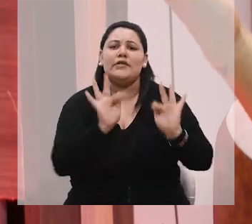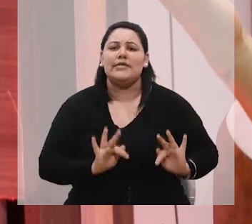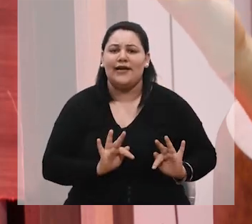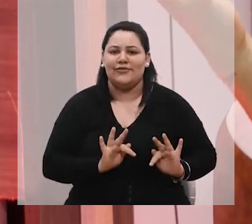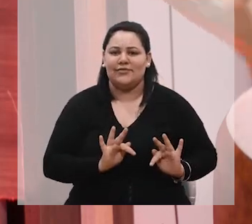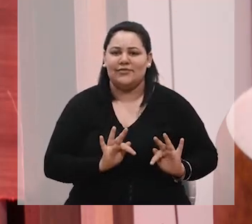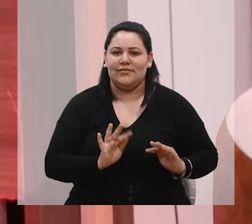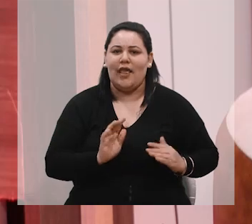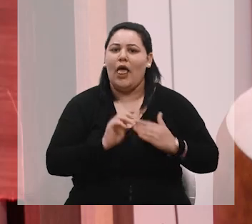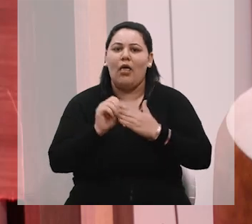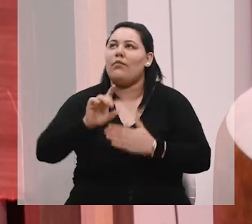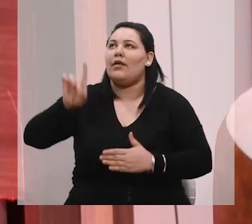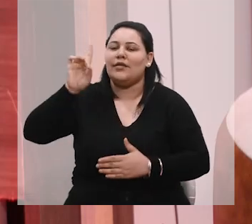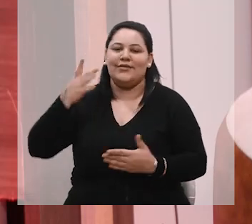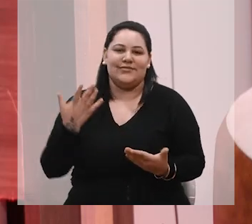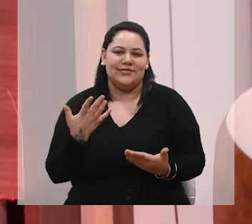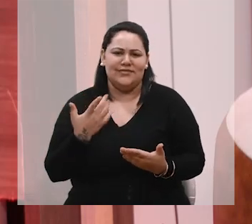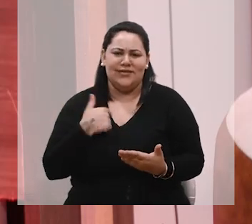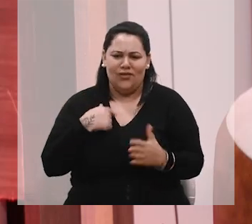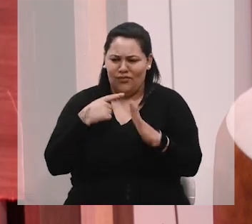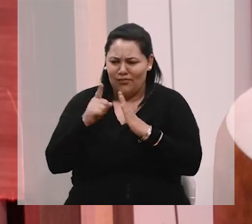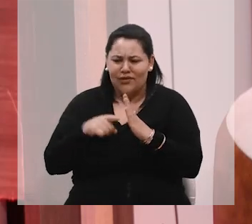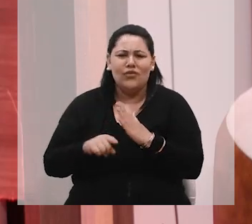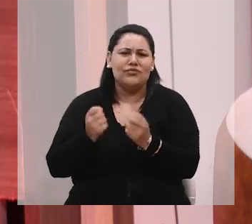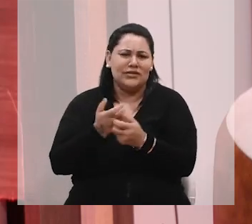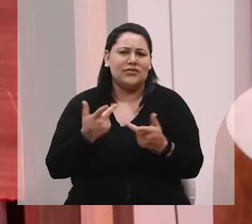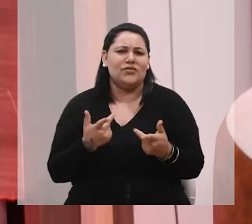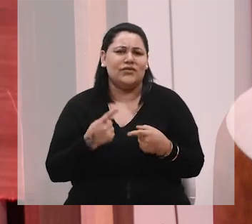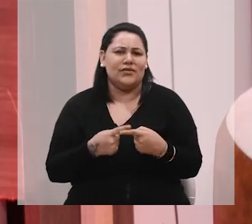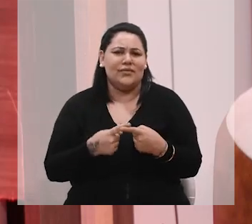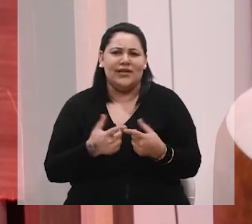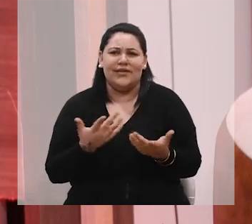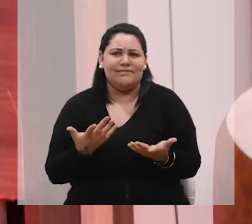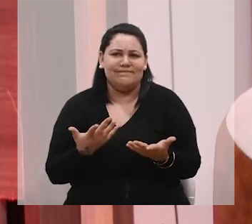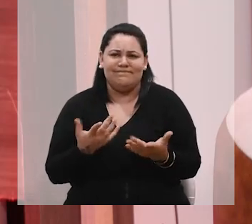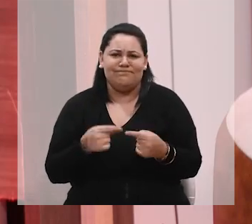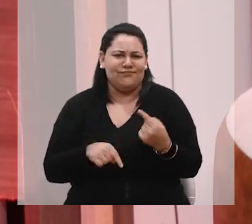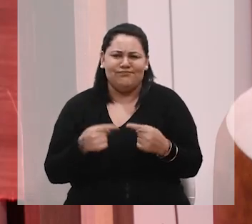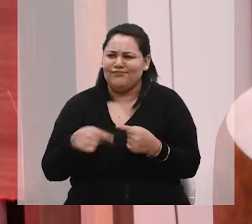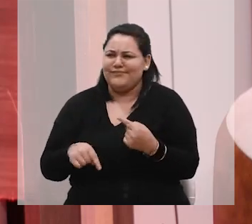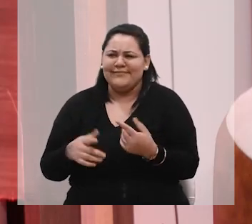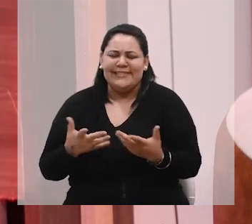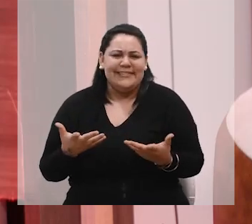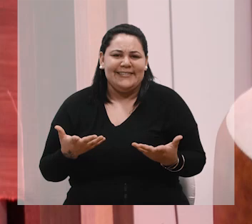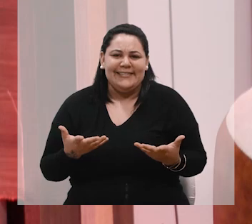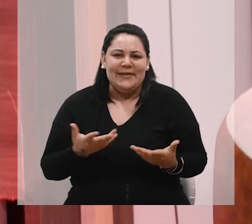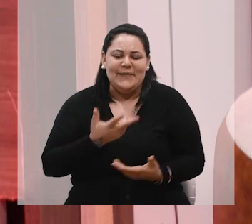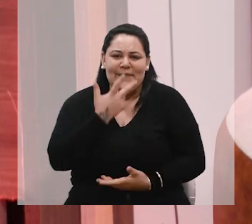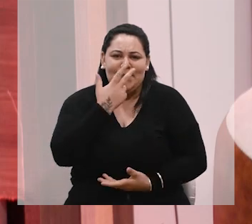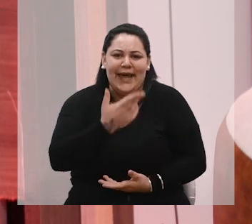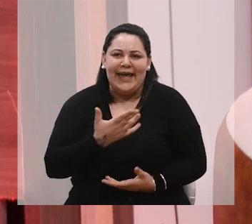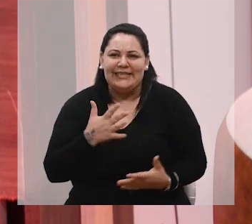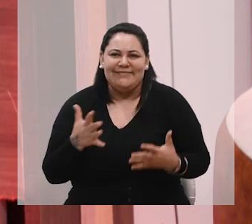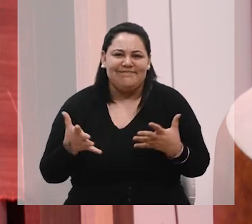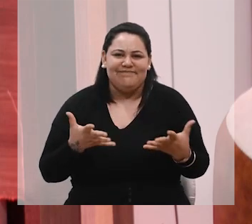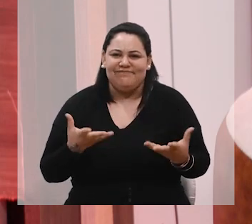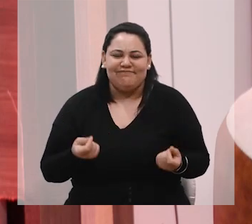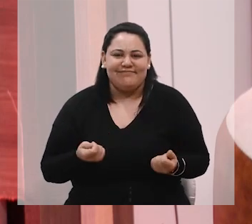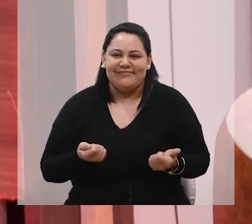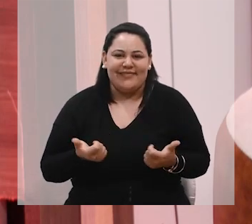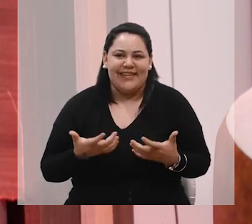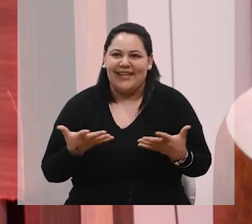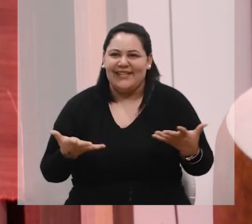feliz, né? Então eu questiono isso, sabe? Eu questiono algumas coisas assim que me parecem